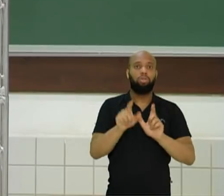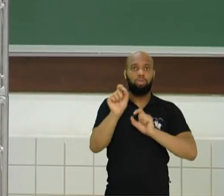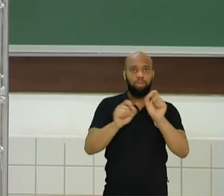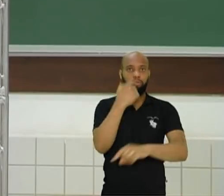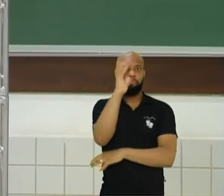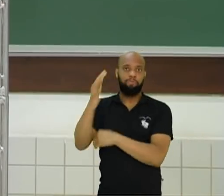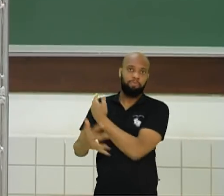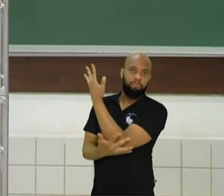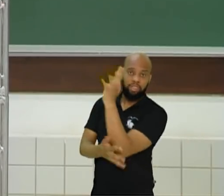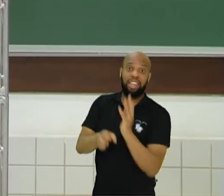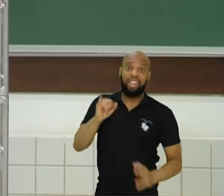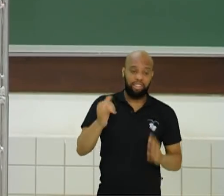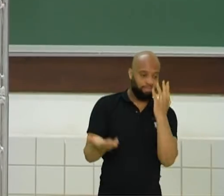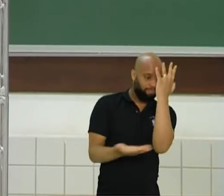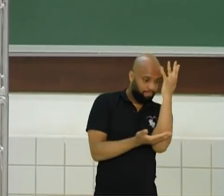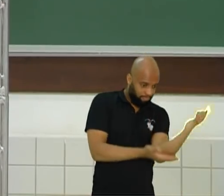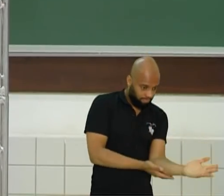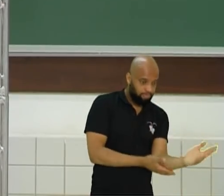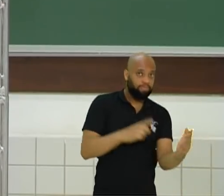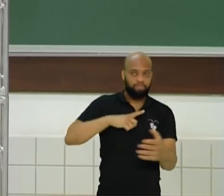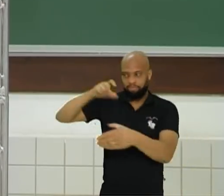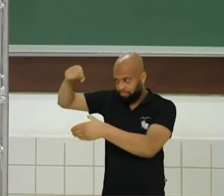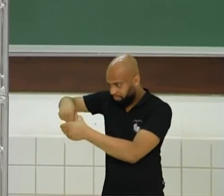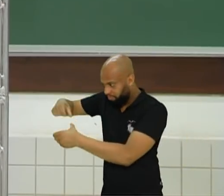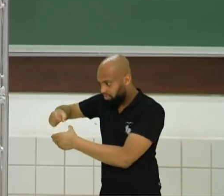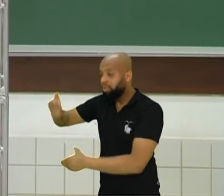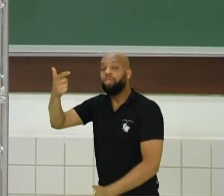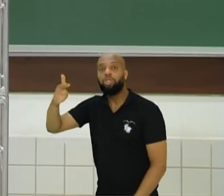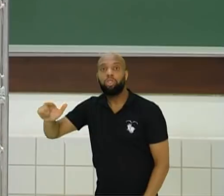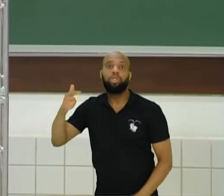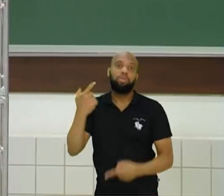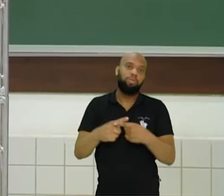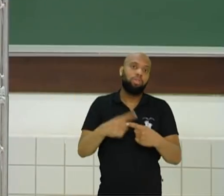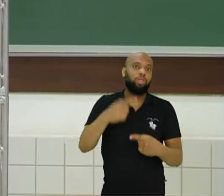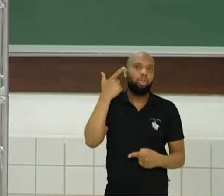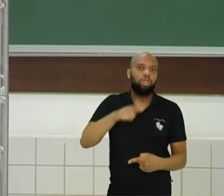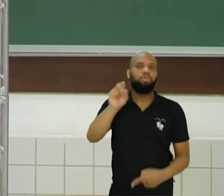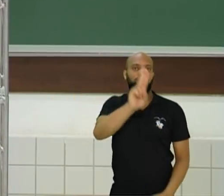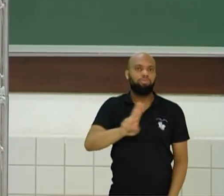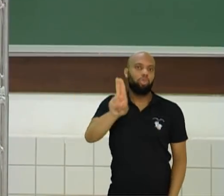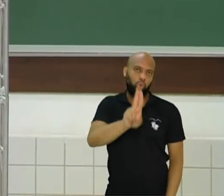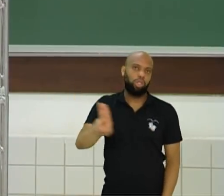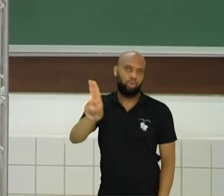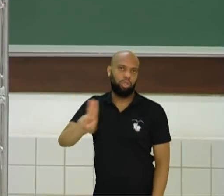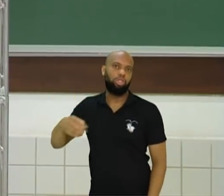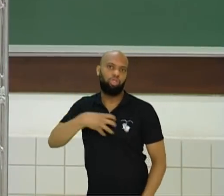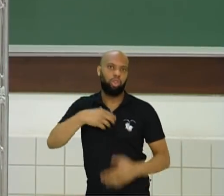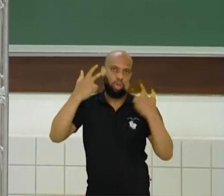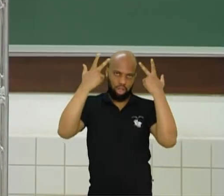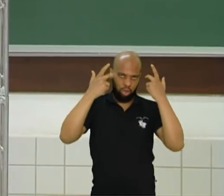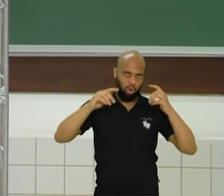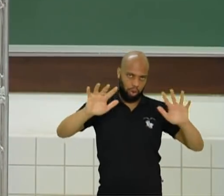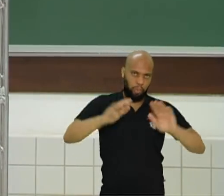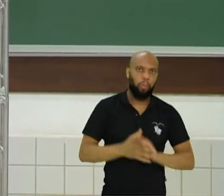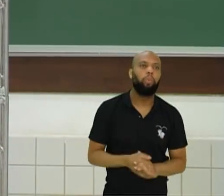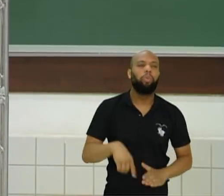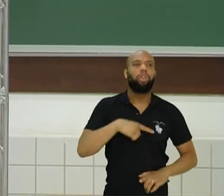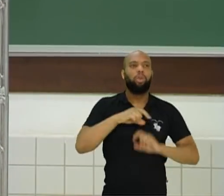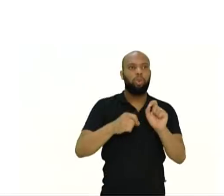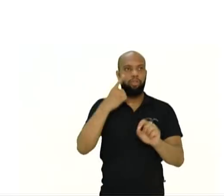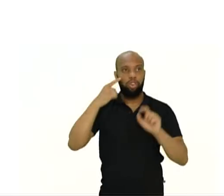do reflorestamento, para que eles sempre possam contar com este recurso natural. Então nós temos aqui, né,